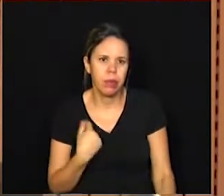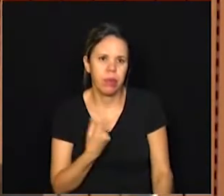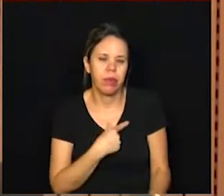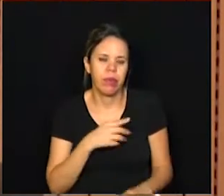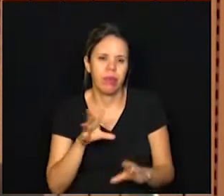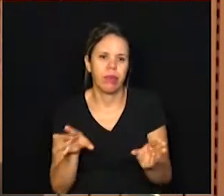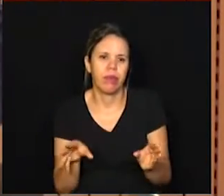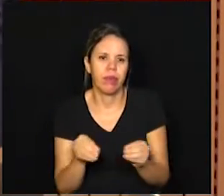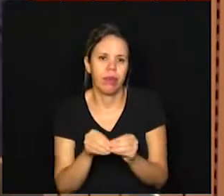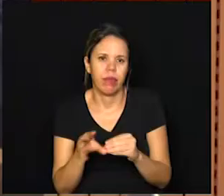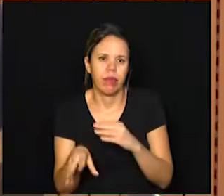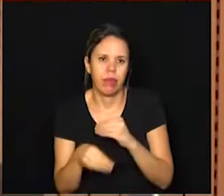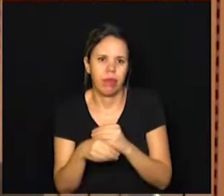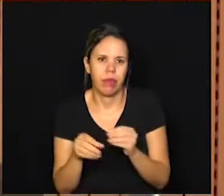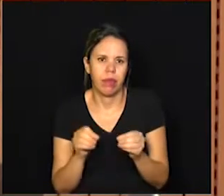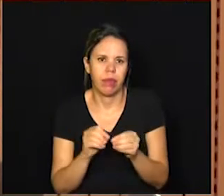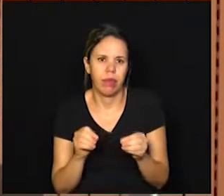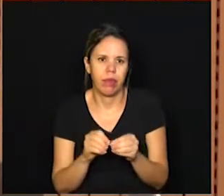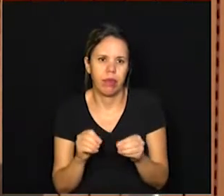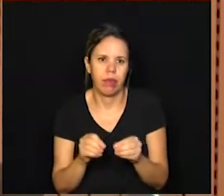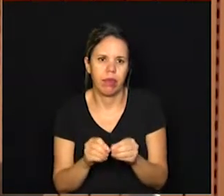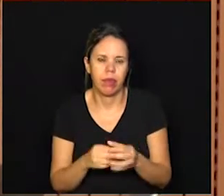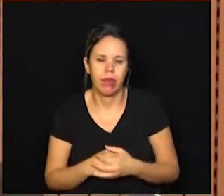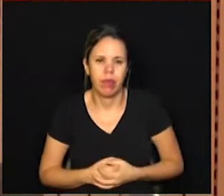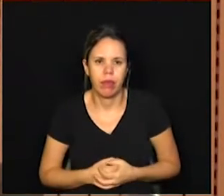finais fazer uma